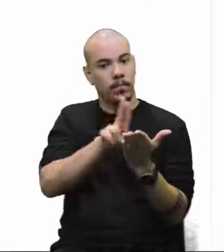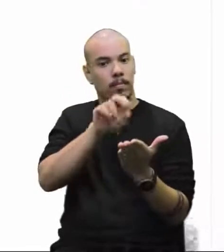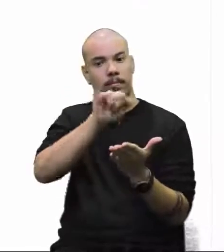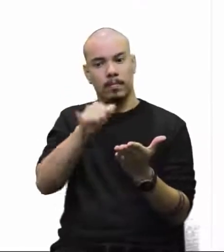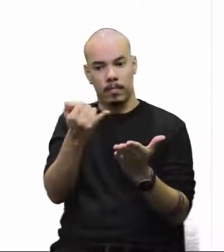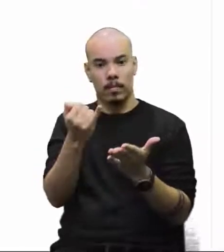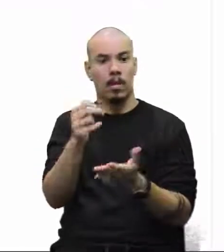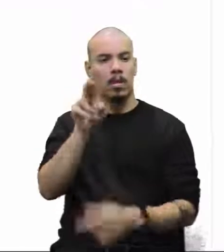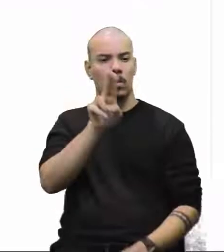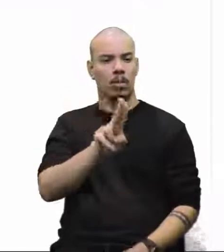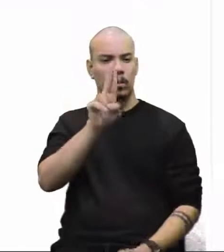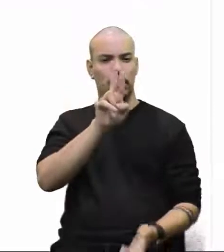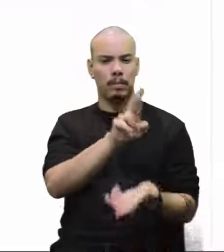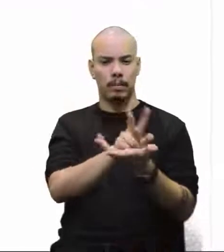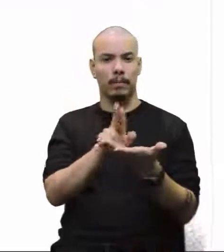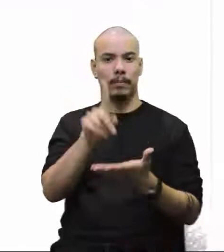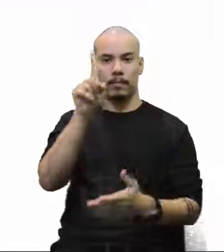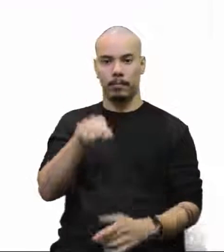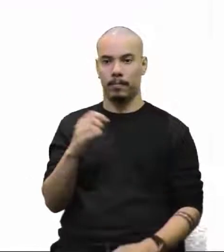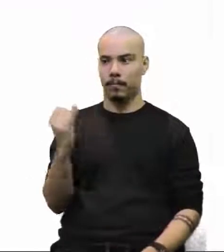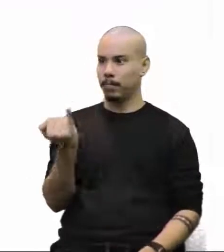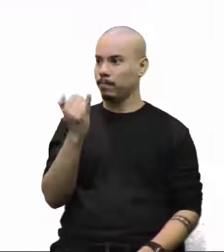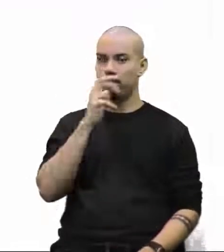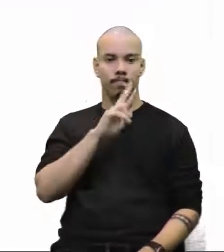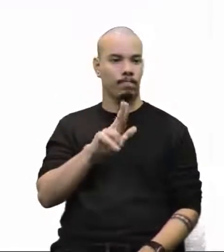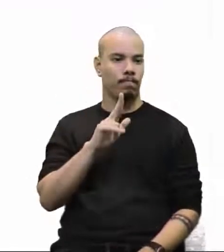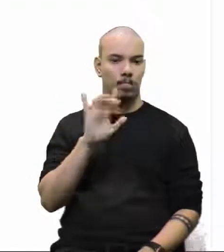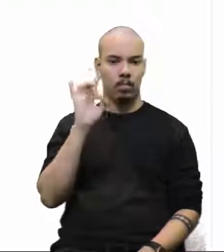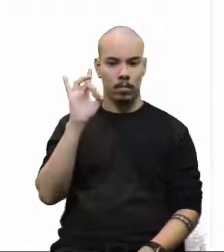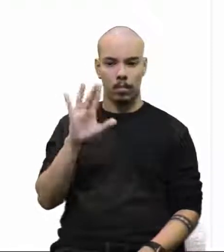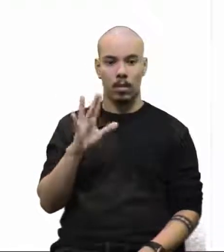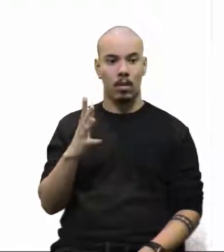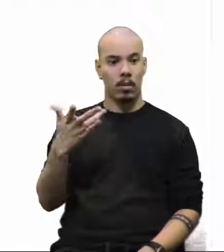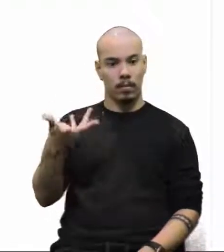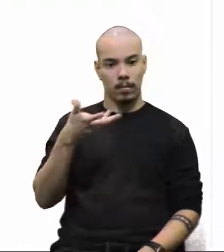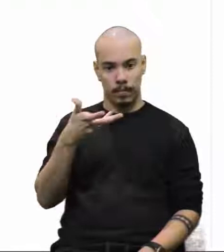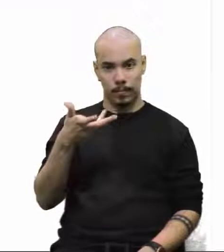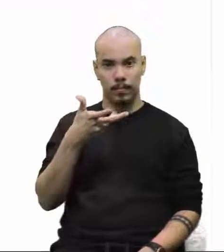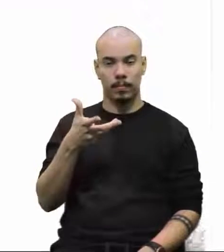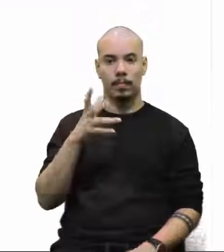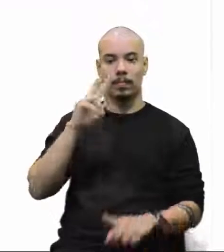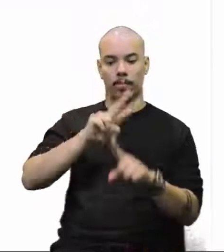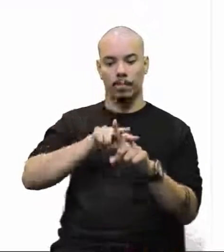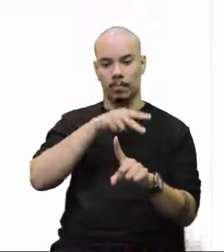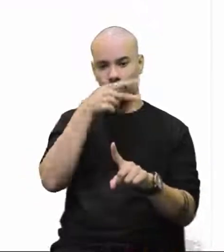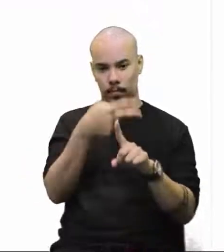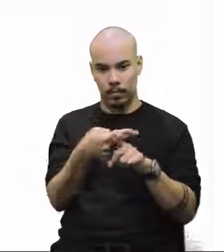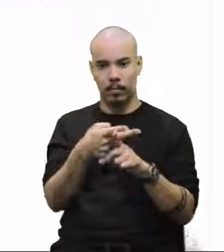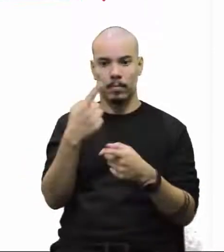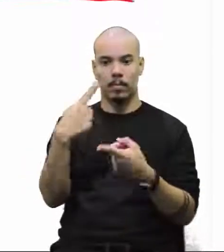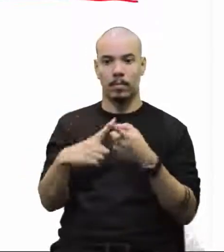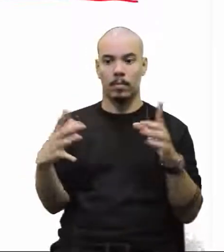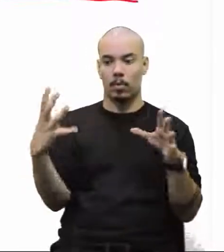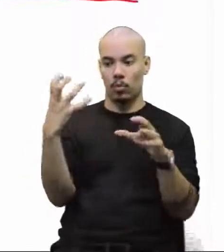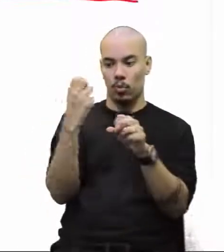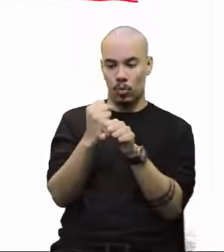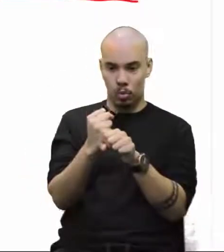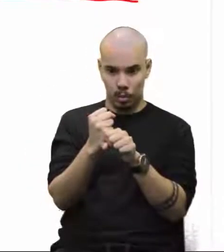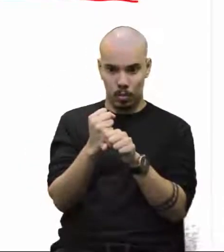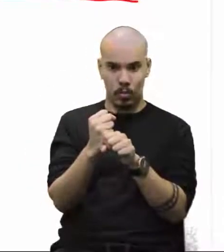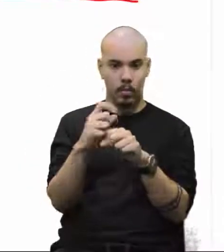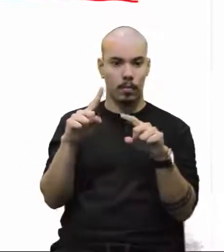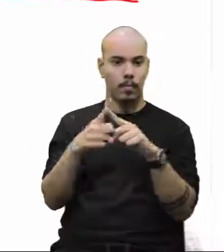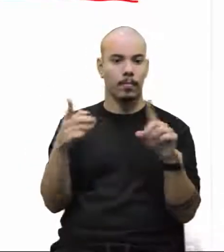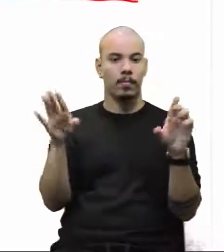desses vários quadros é importante não apenas para intensificar os binários, pela soma de seus